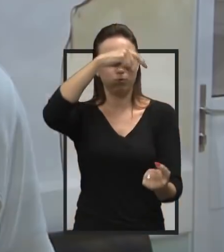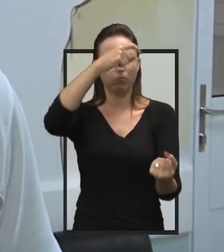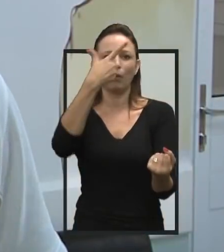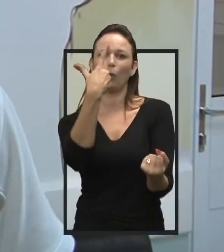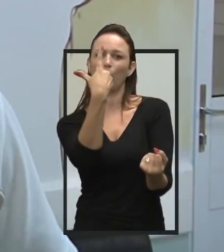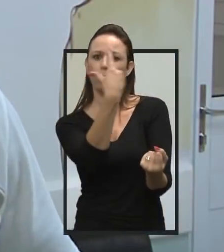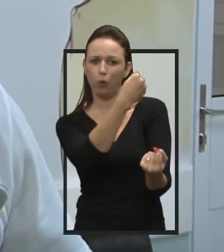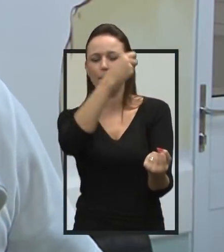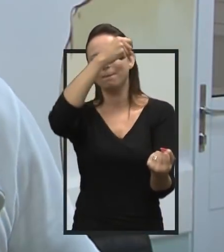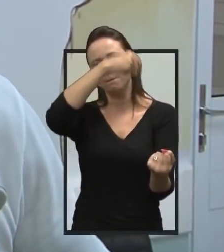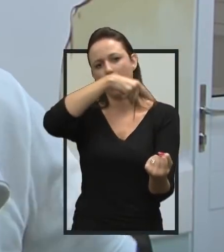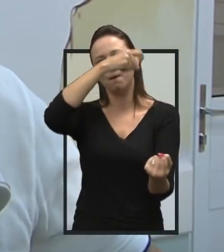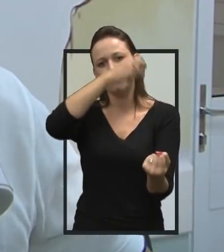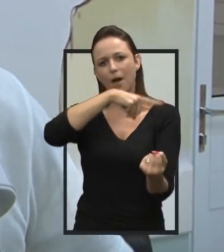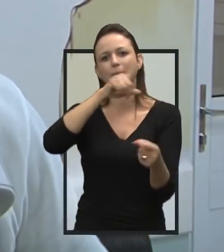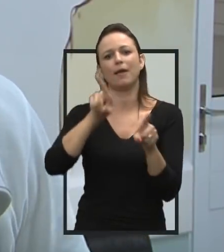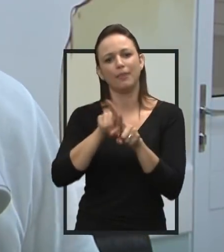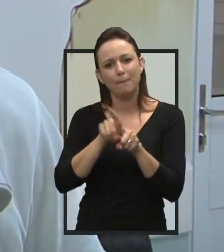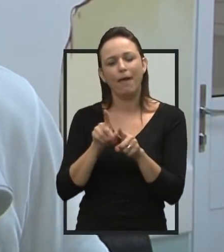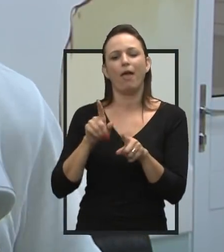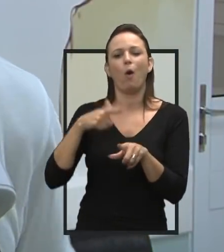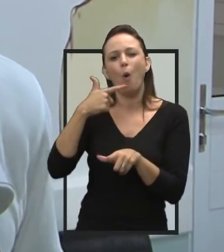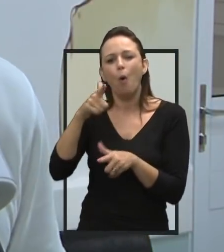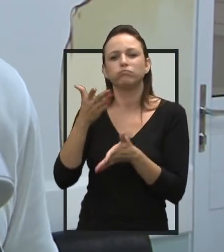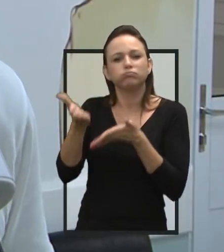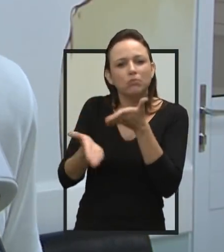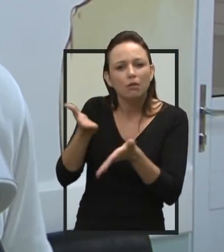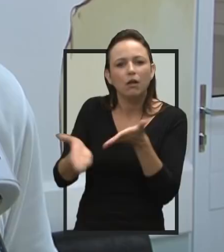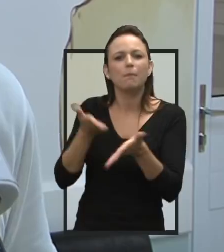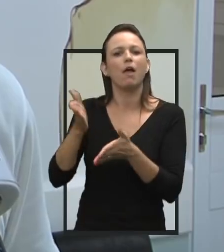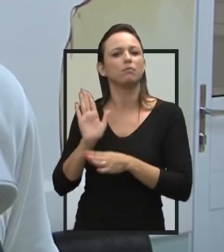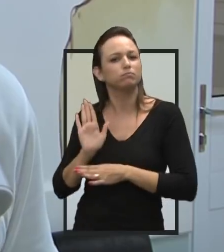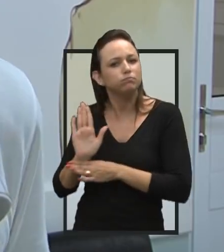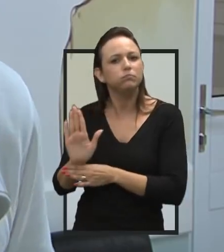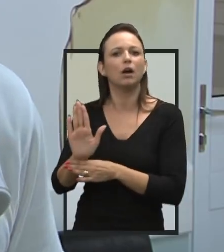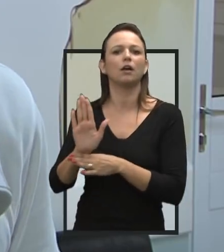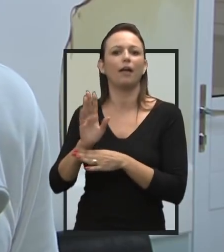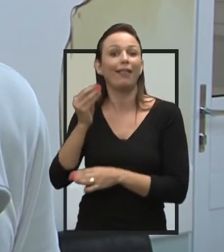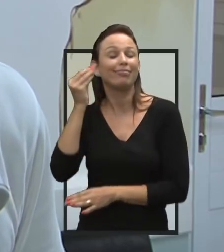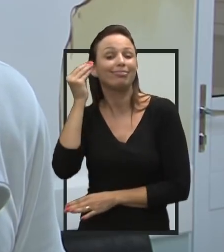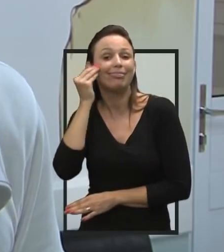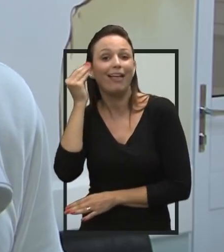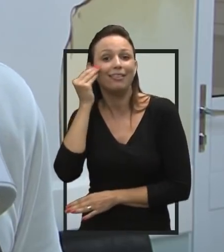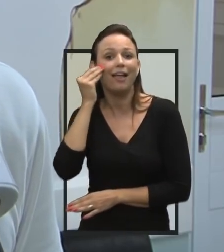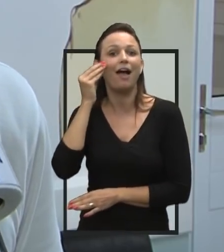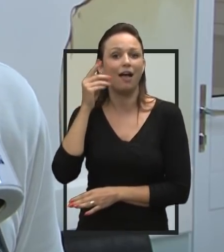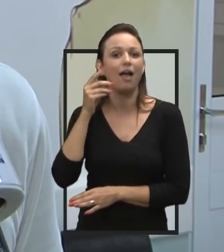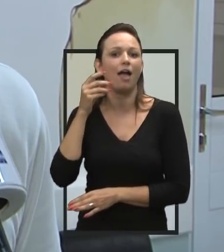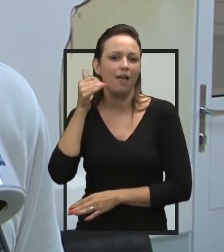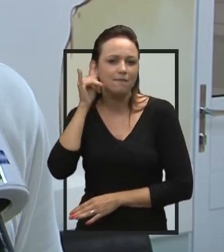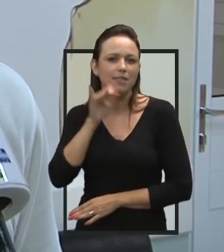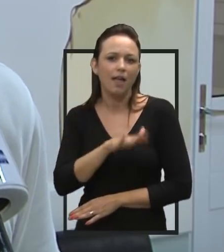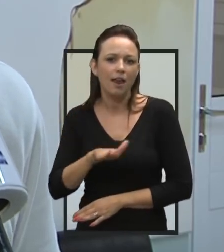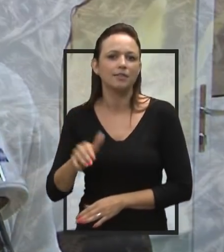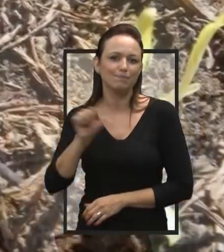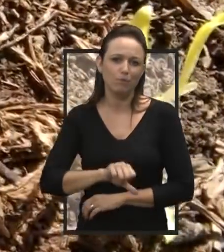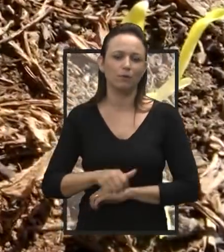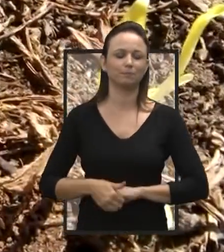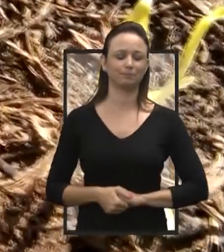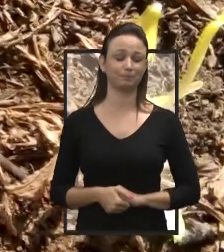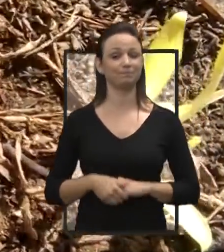E aí tem que dar todo um outro suporte, além do soro, dá todo um suporte para tentar a criança não